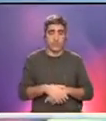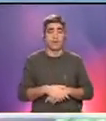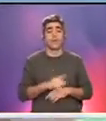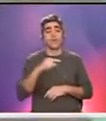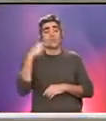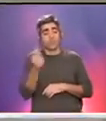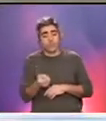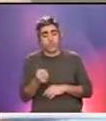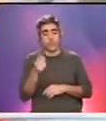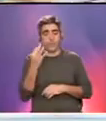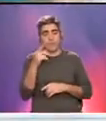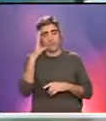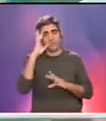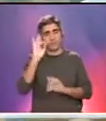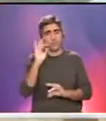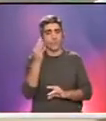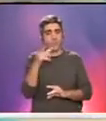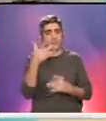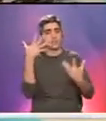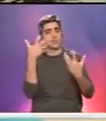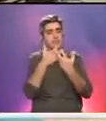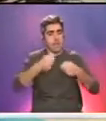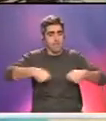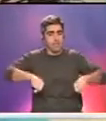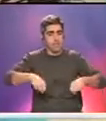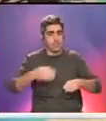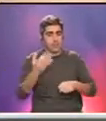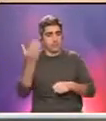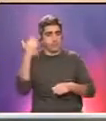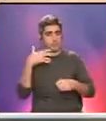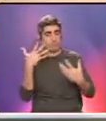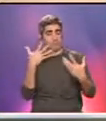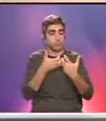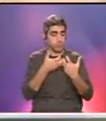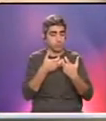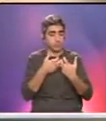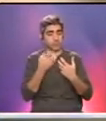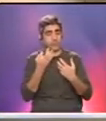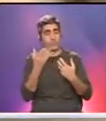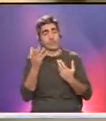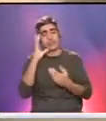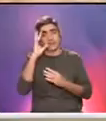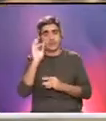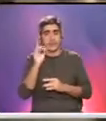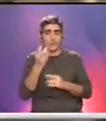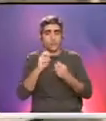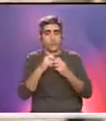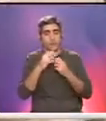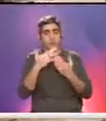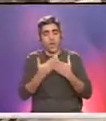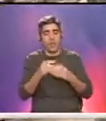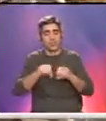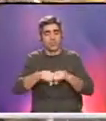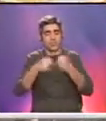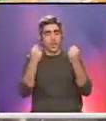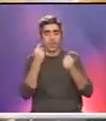aquele episódio marcante que foi o acidente que teve de aviação, de moto, que acabou por perder também